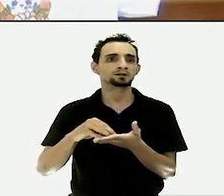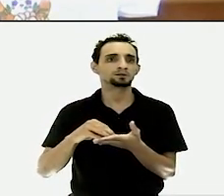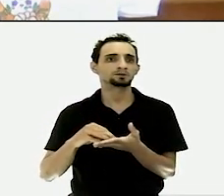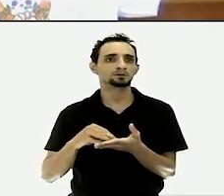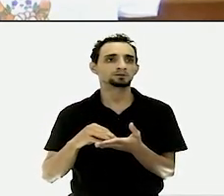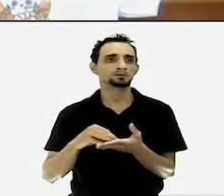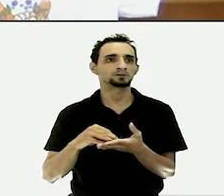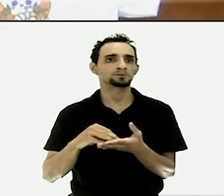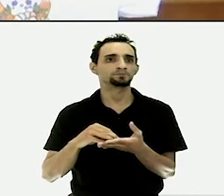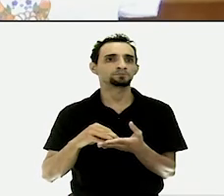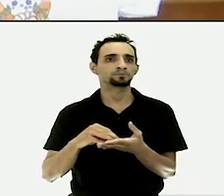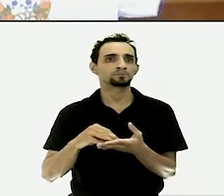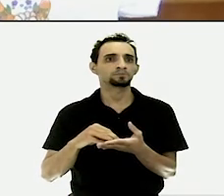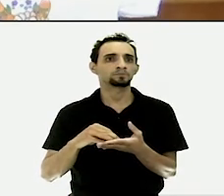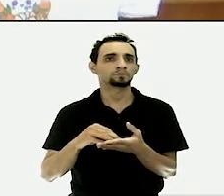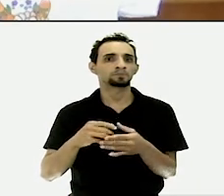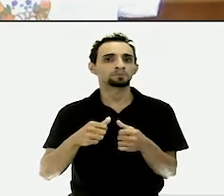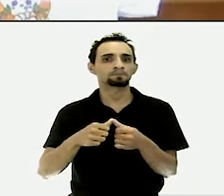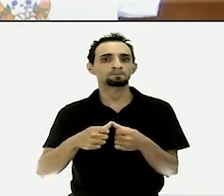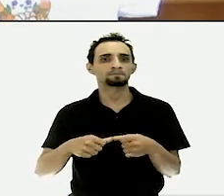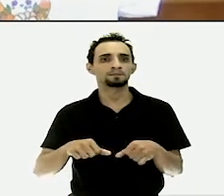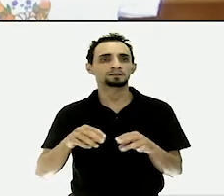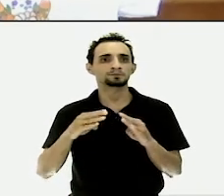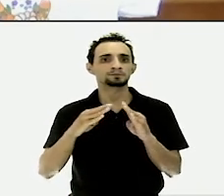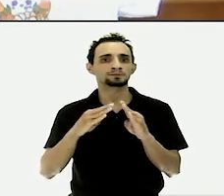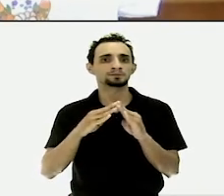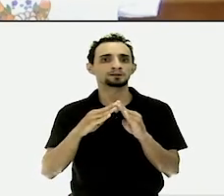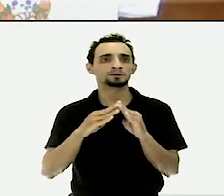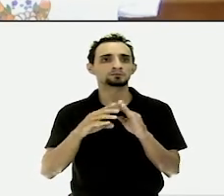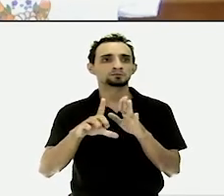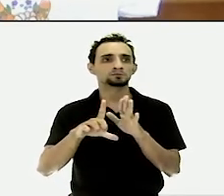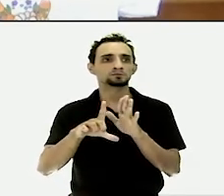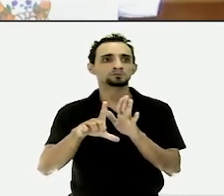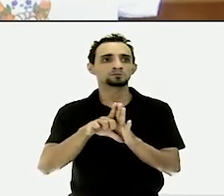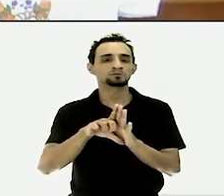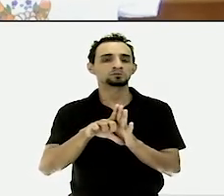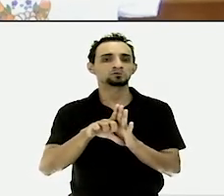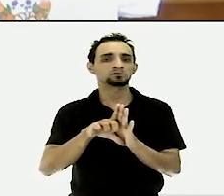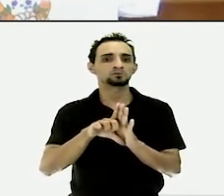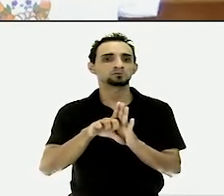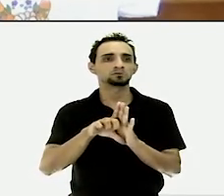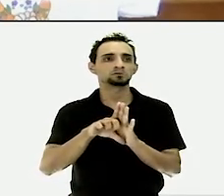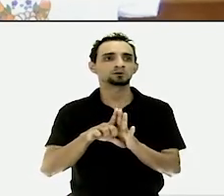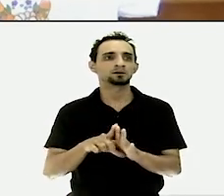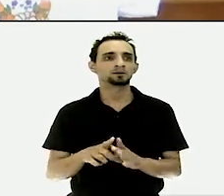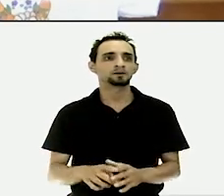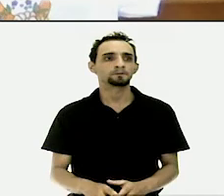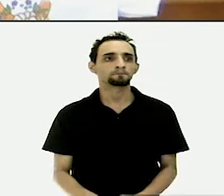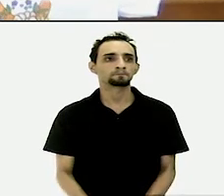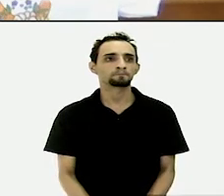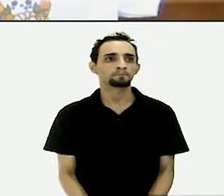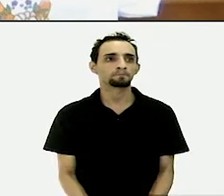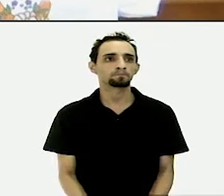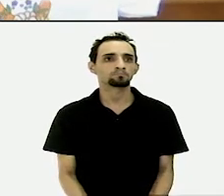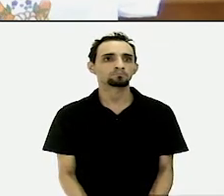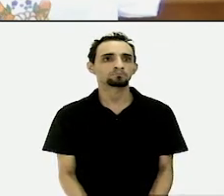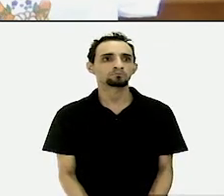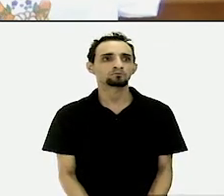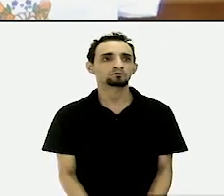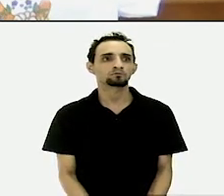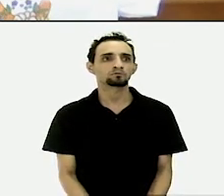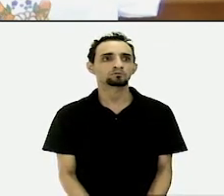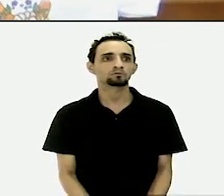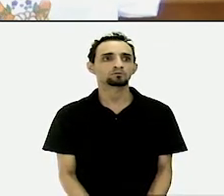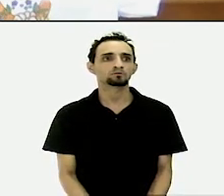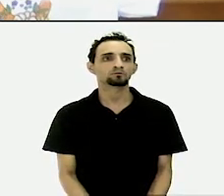senhor Marco Antônio Heredia Viveiros, ex-marido da ativista pelos direitos das mulheres Maria da Penha, o qual tentou por